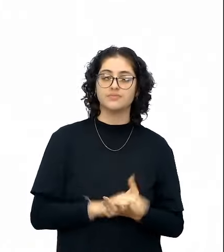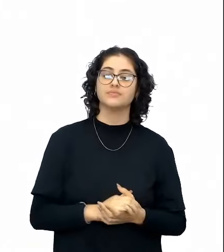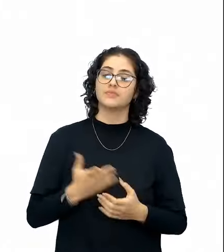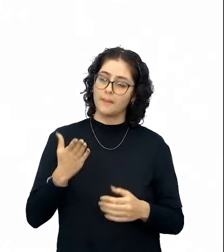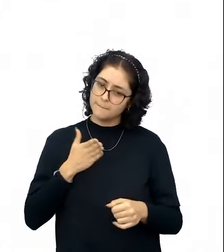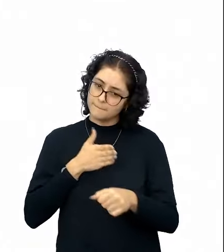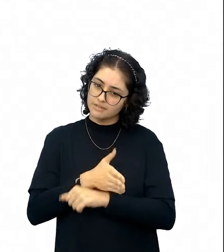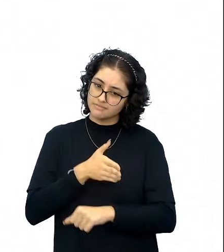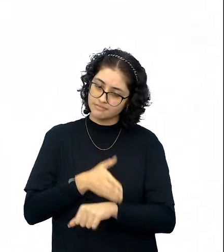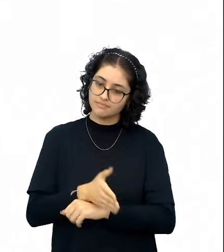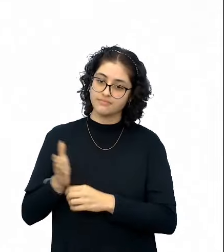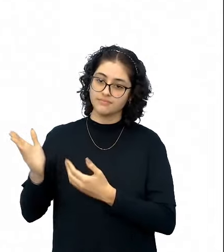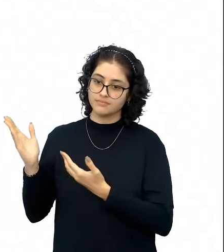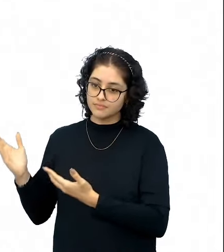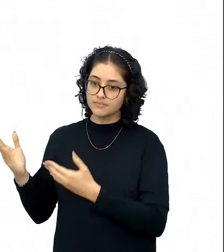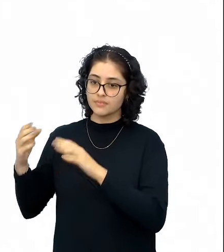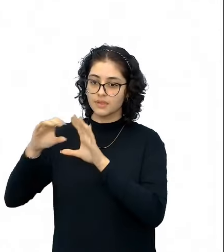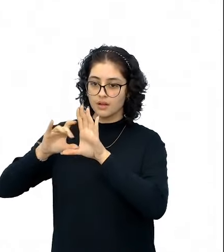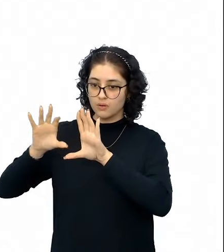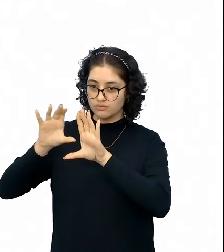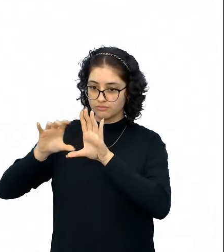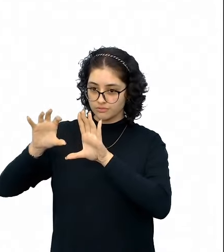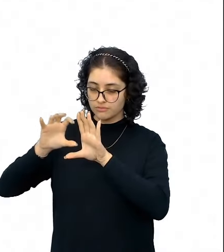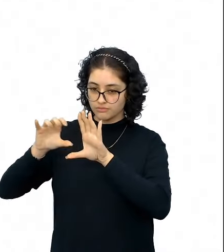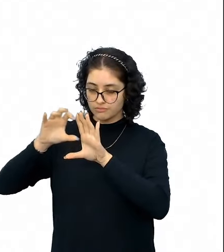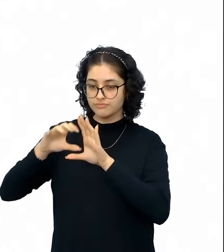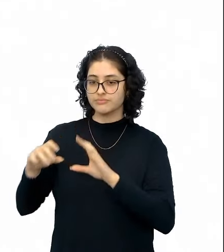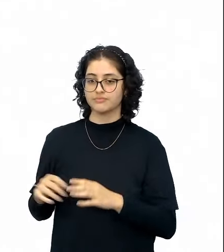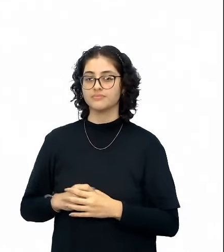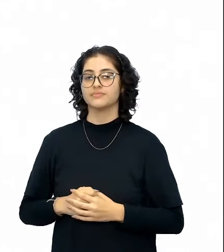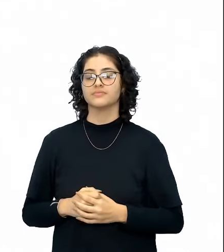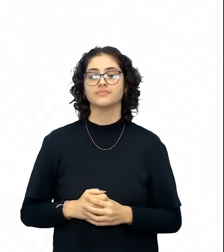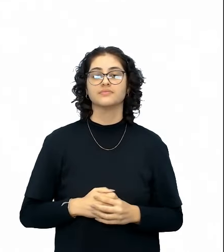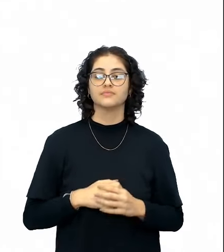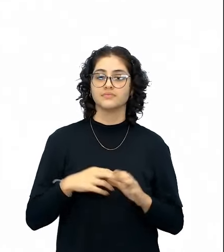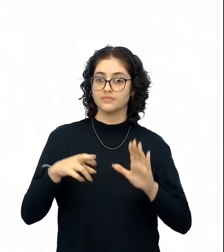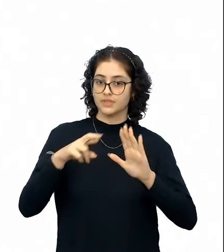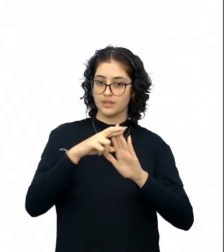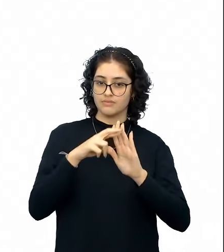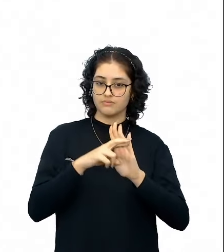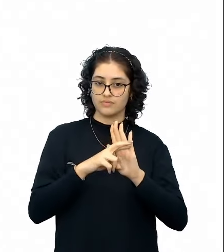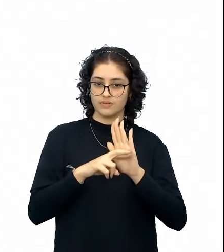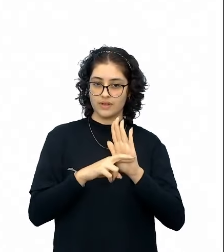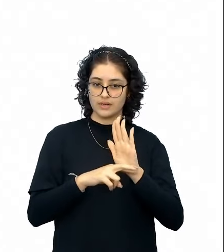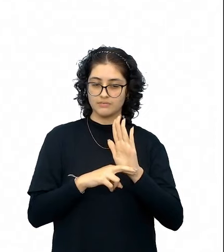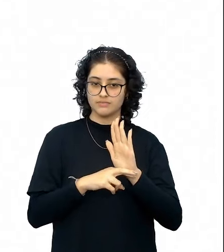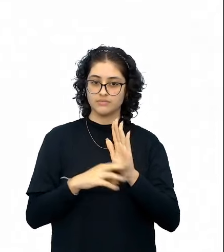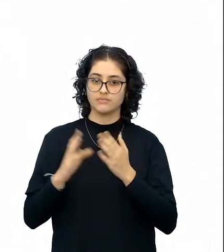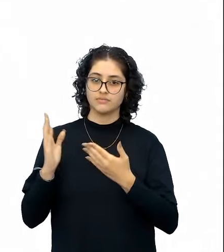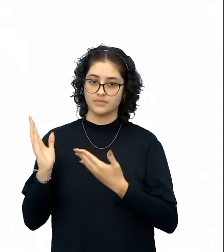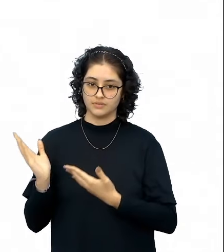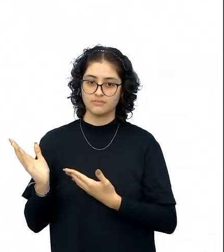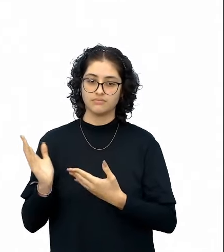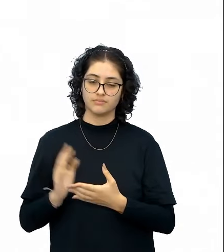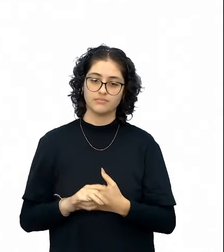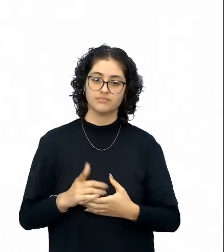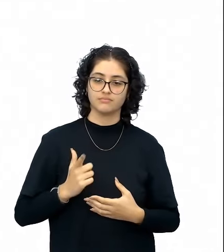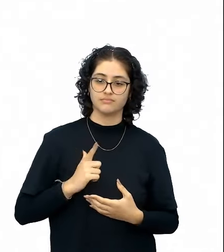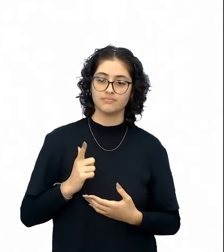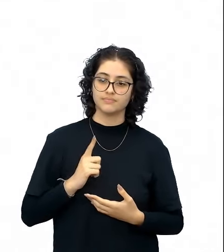aqui acessando esse link através do QR Code. As nossas referências bibliográficas são essas que estão